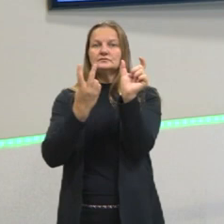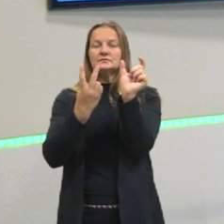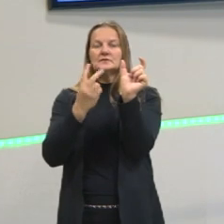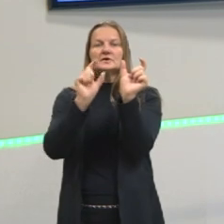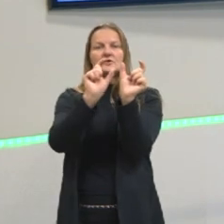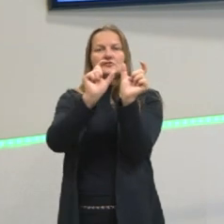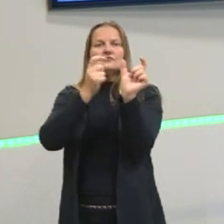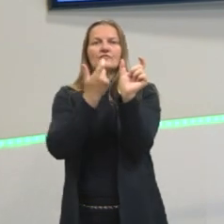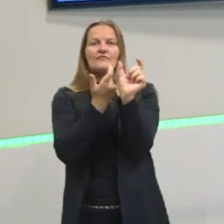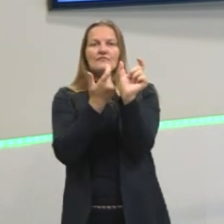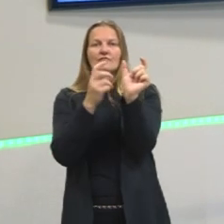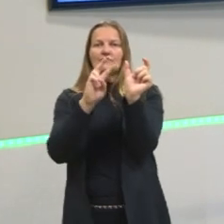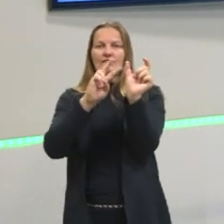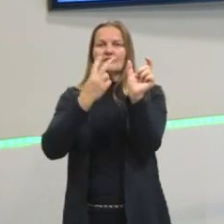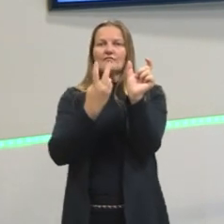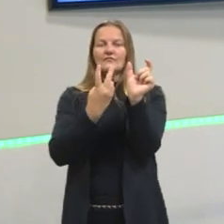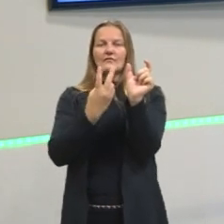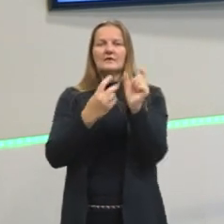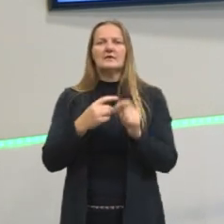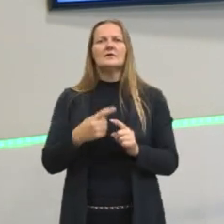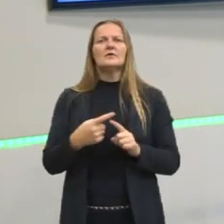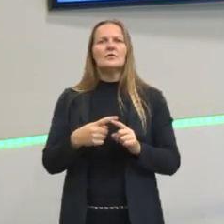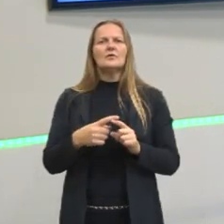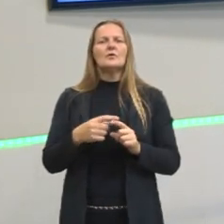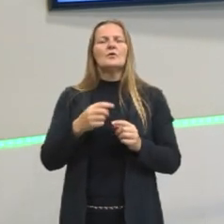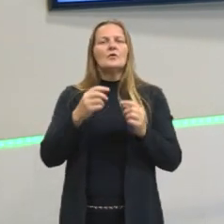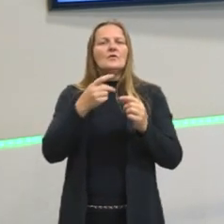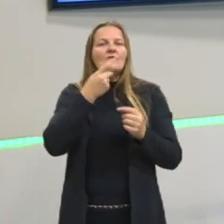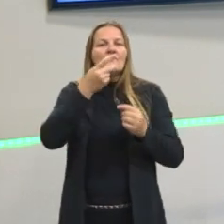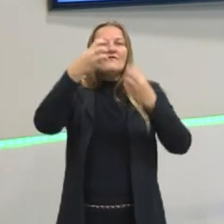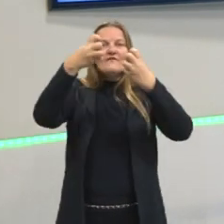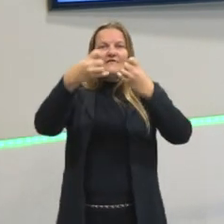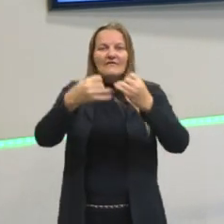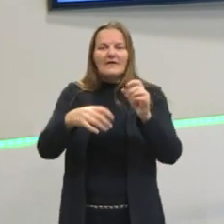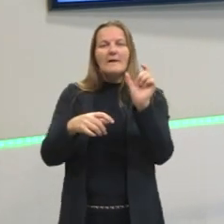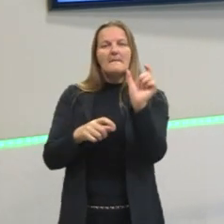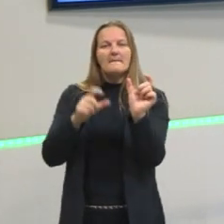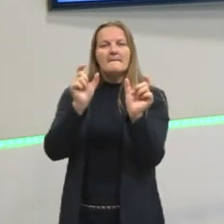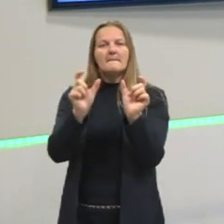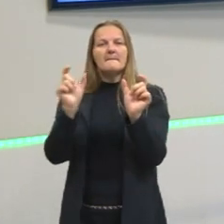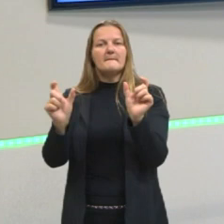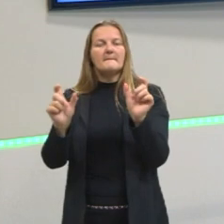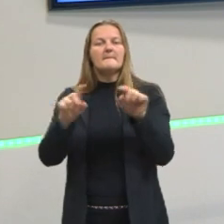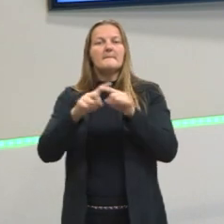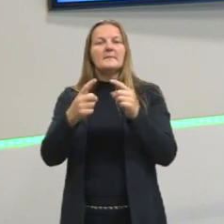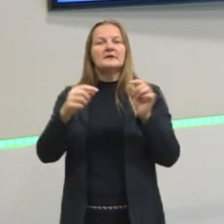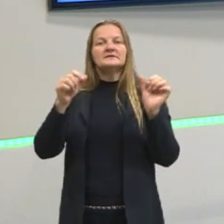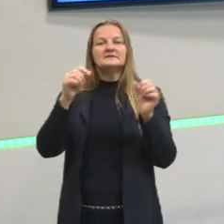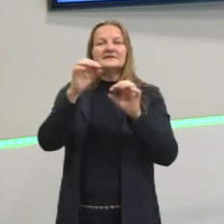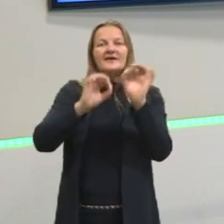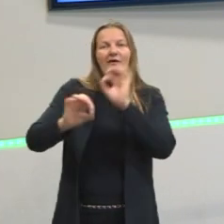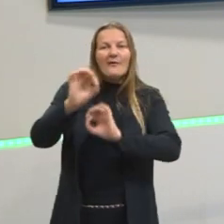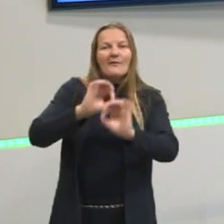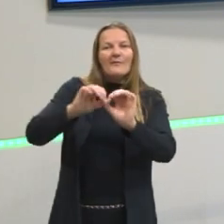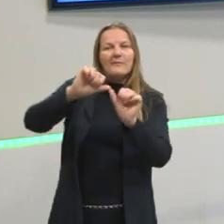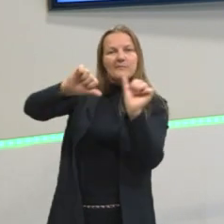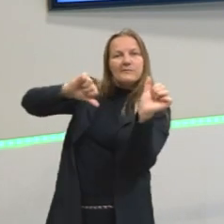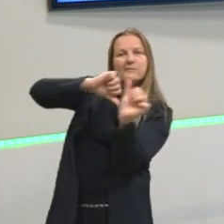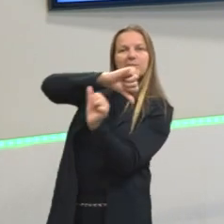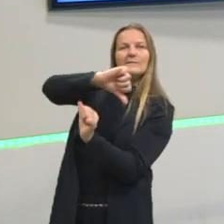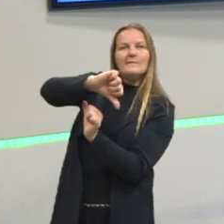inversão Hoje a gente vai falar exatamente os mesmos termos mas em ordens